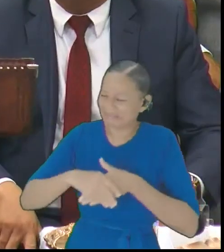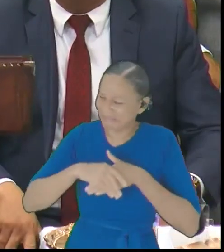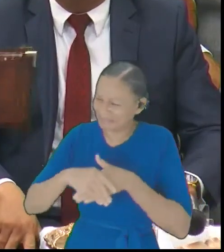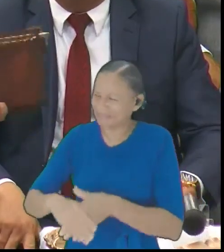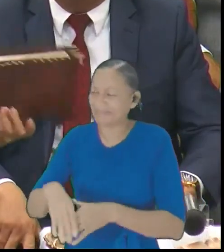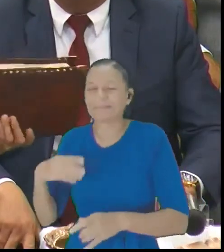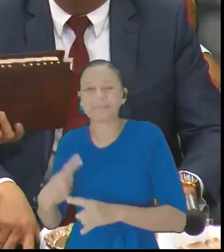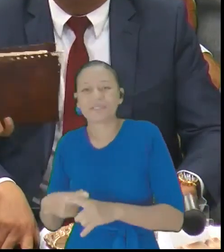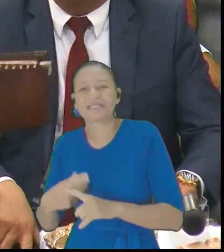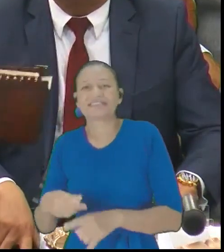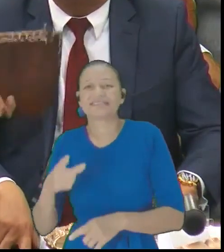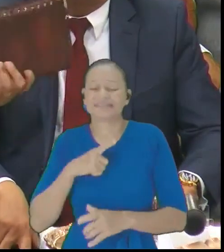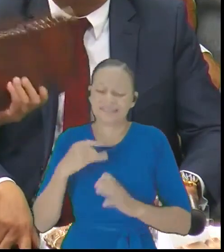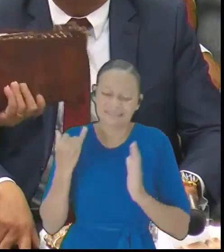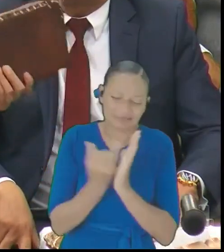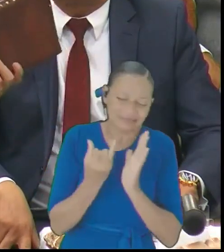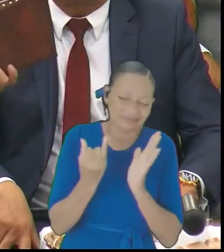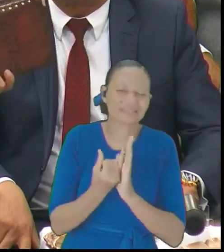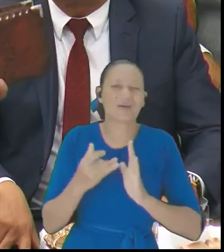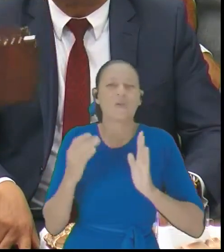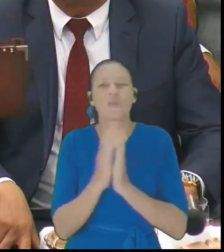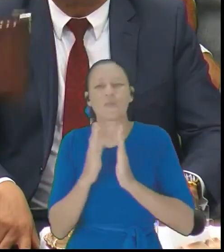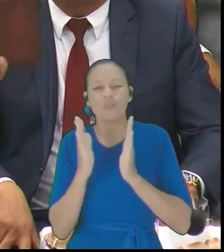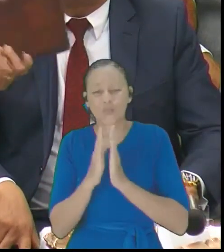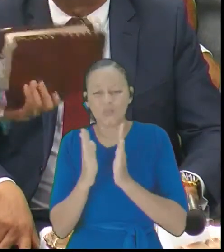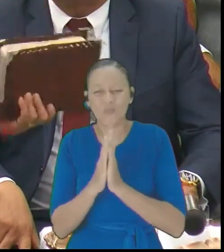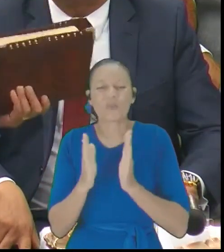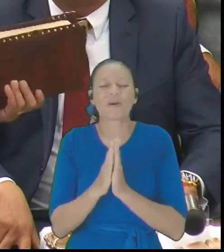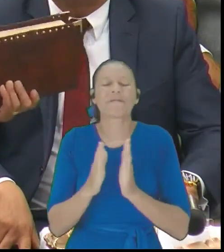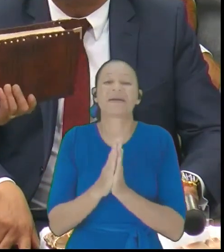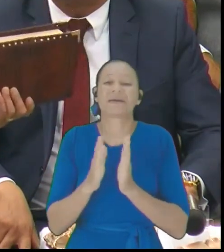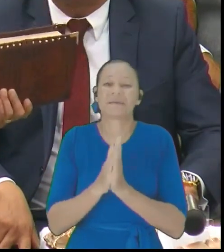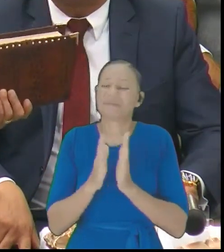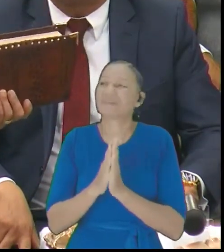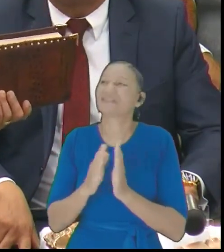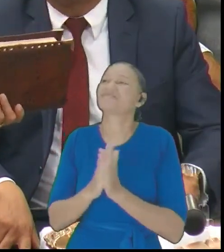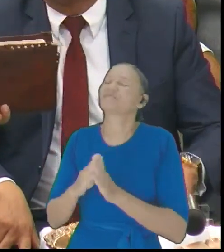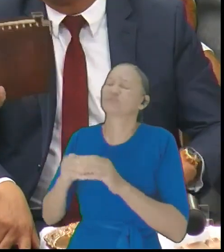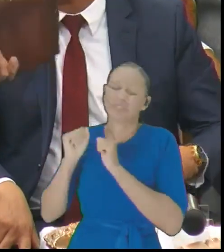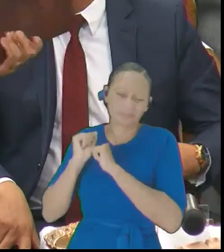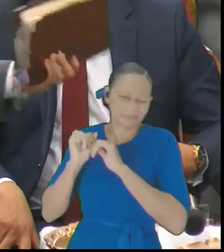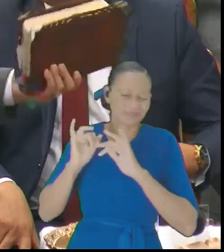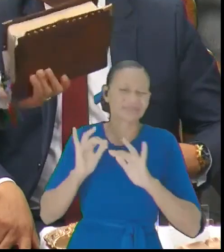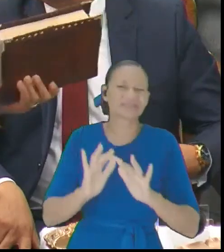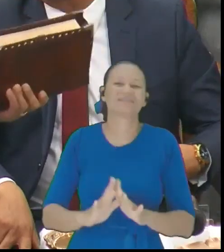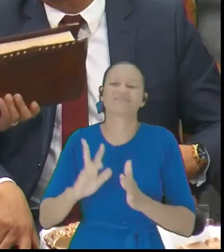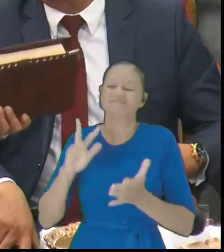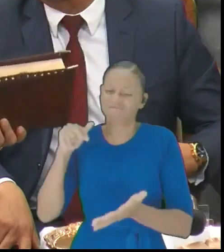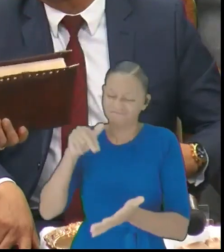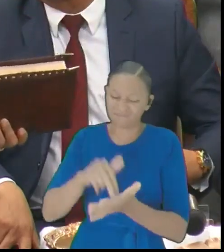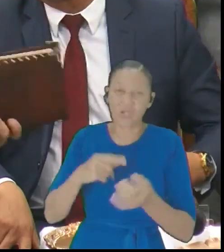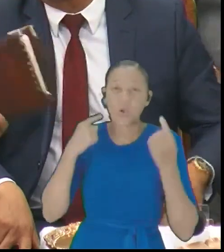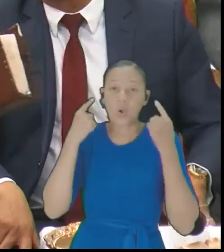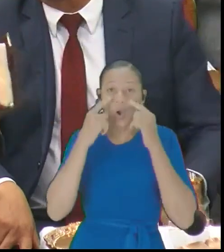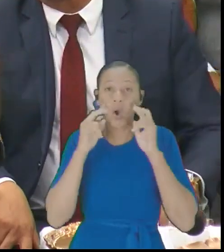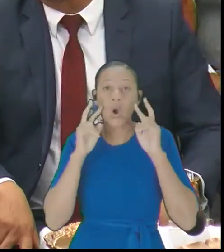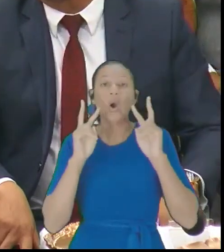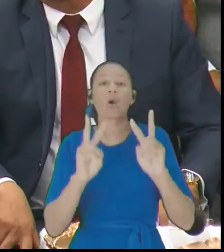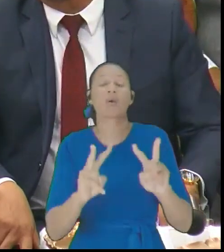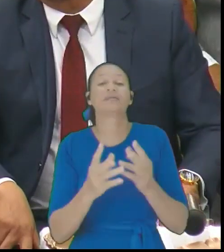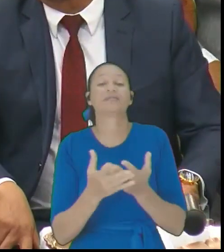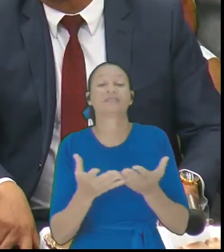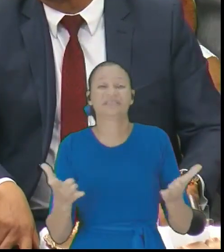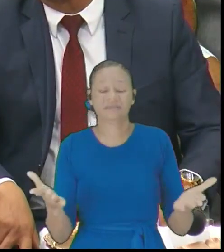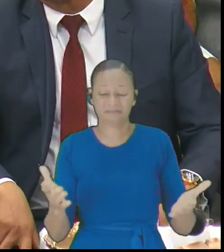por quê? Porque tem alguém intercedendo, tem alguém orando, tem alguém lá em cima dando cobertura, tem alguém que levantou os olhos.